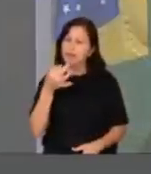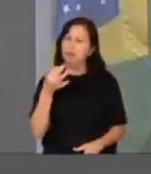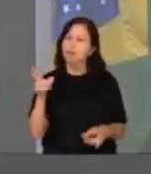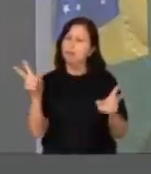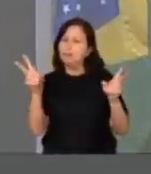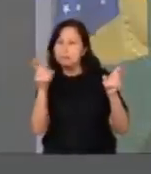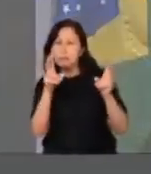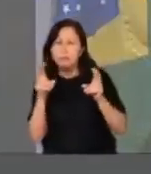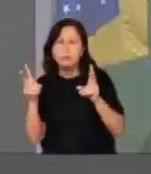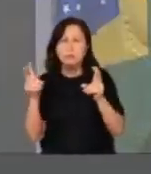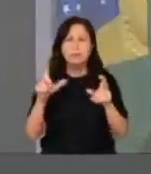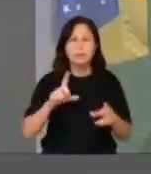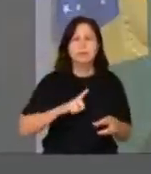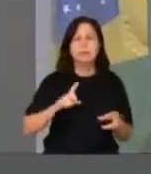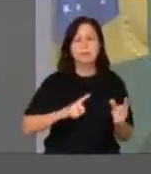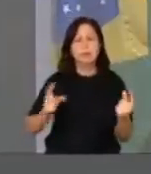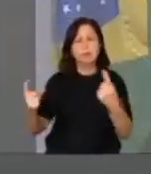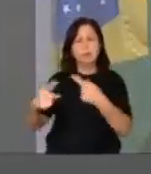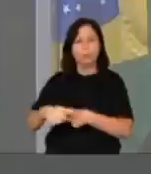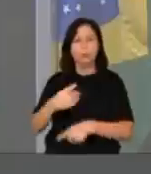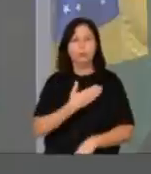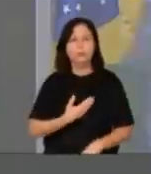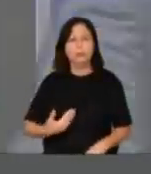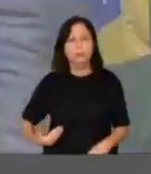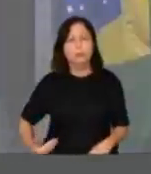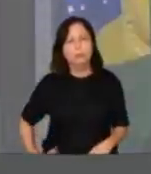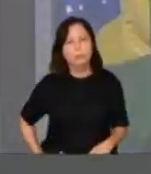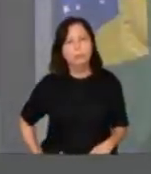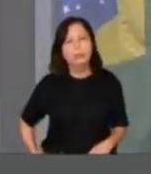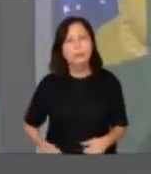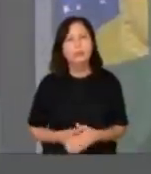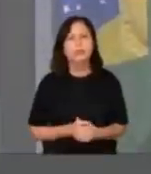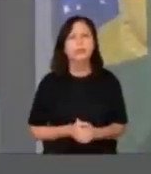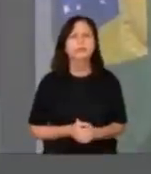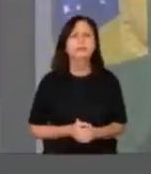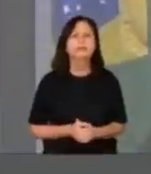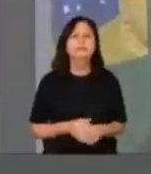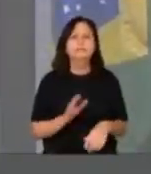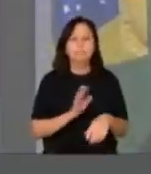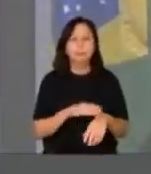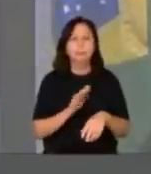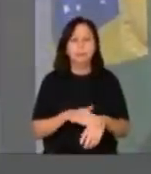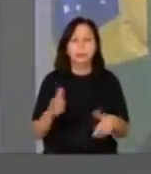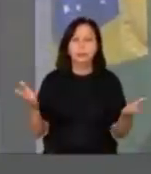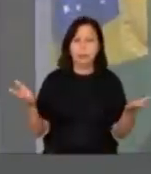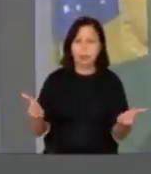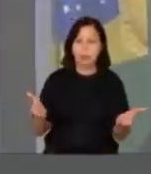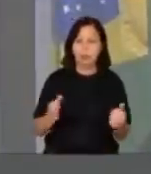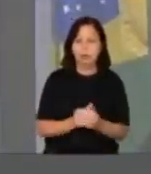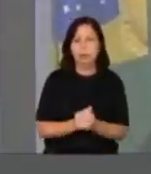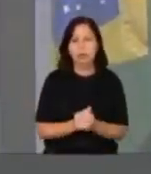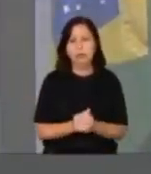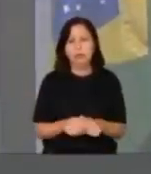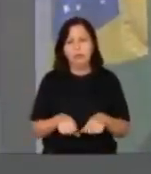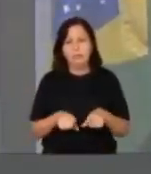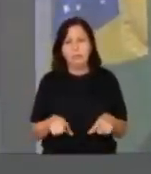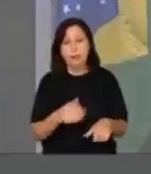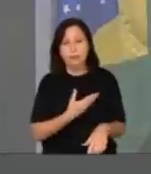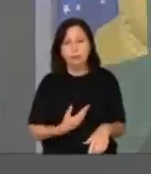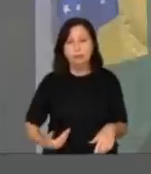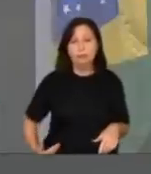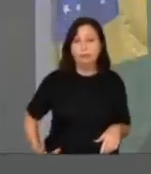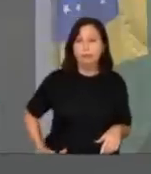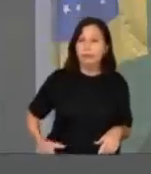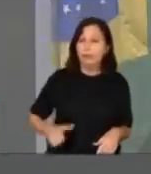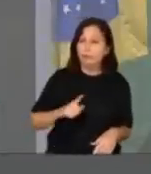que o governo ultimamente tem agido para receber críticas razoáveis, mas ele tem também recebido